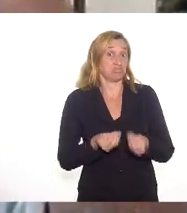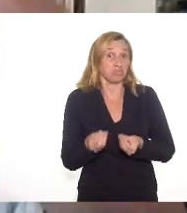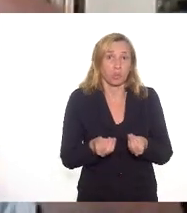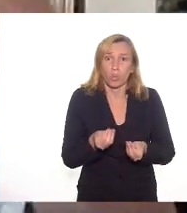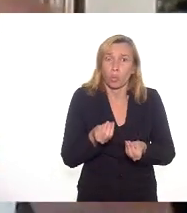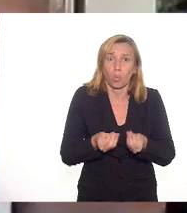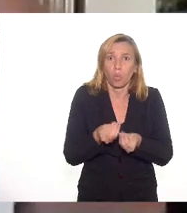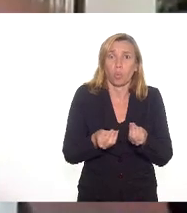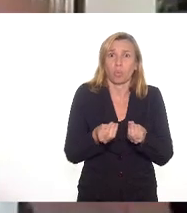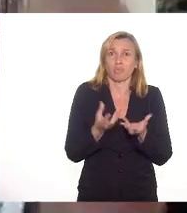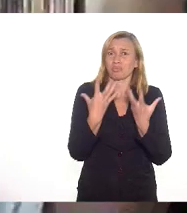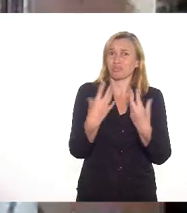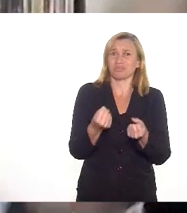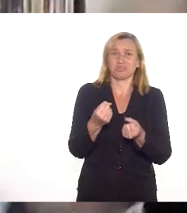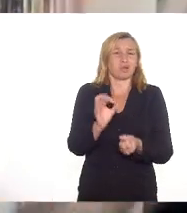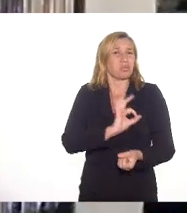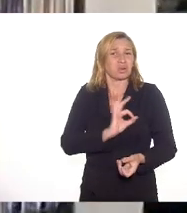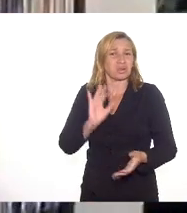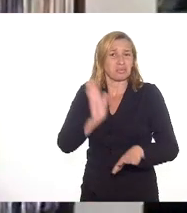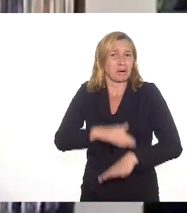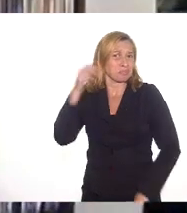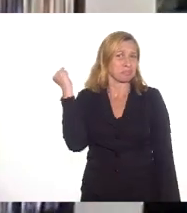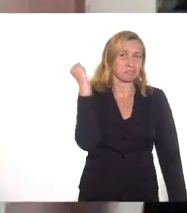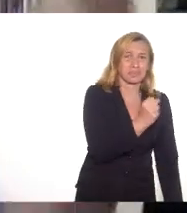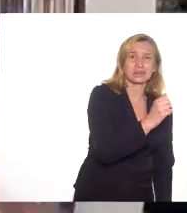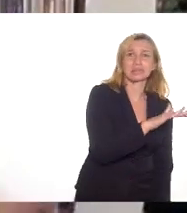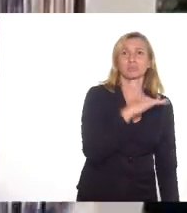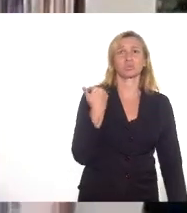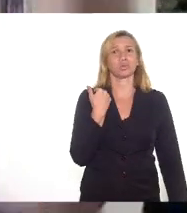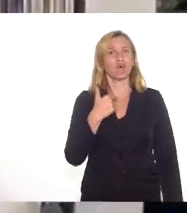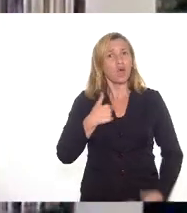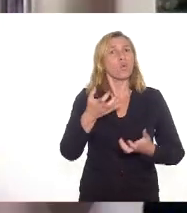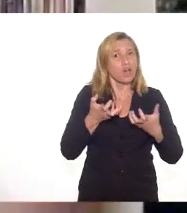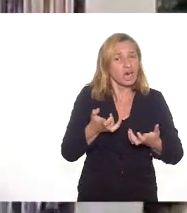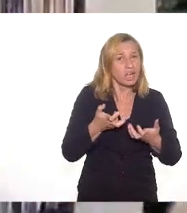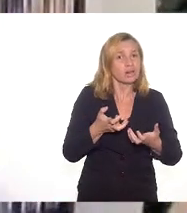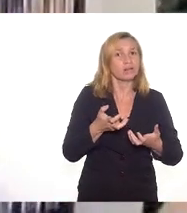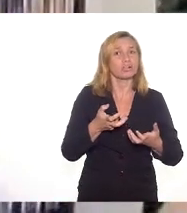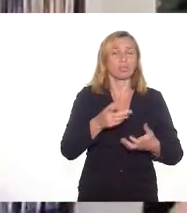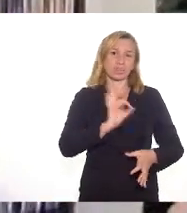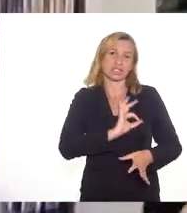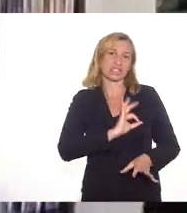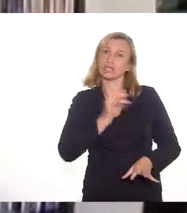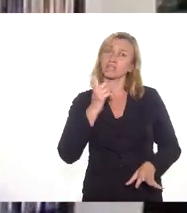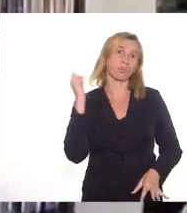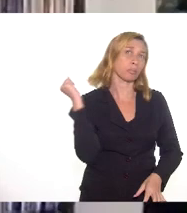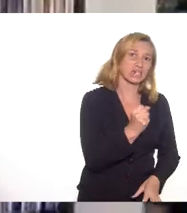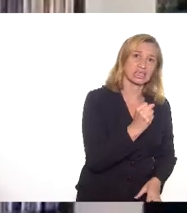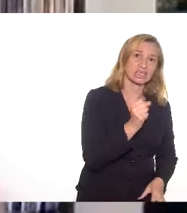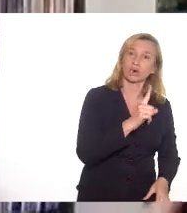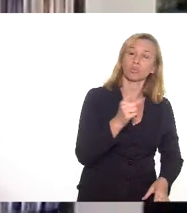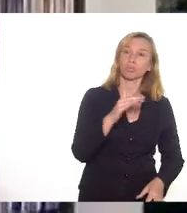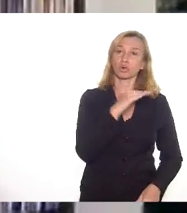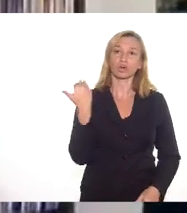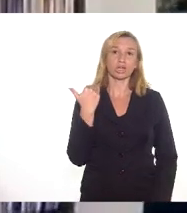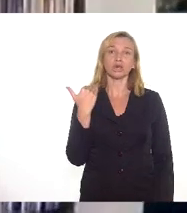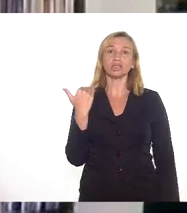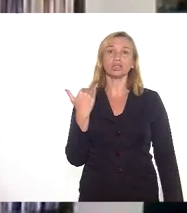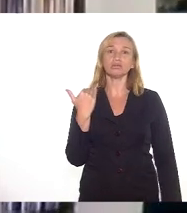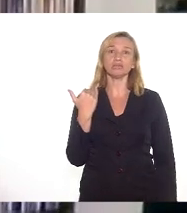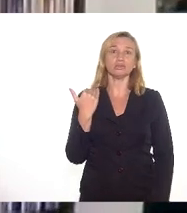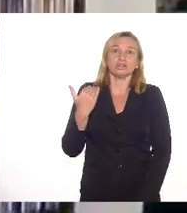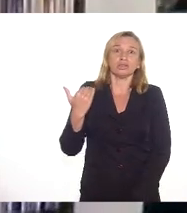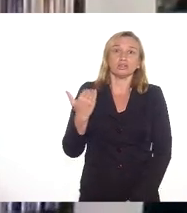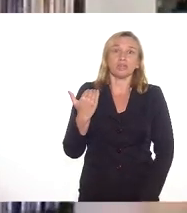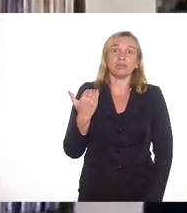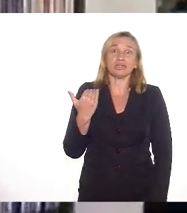vamos admitir ter uma polícia que mais mata, que mais morre? Eu quero uma polícia que nem mata, que nem morre, que nem morra. É isso que eu quero.